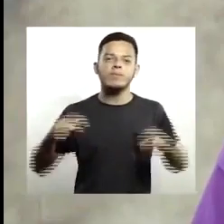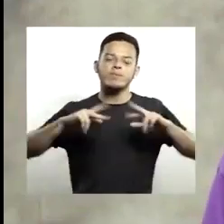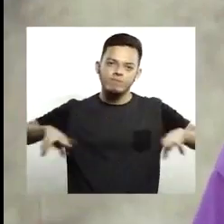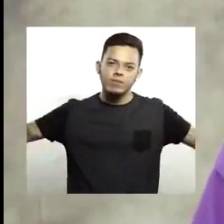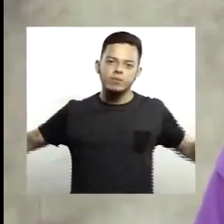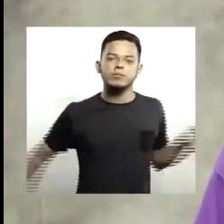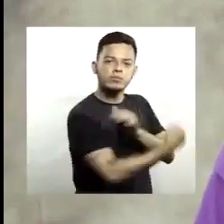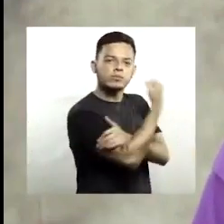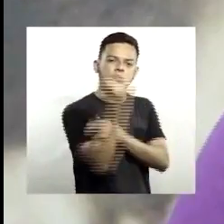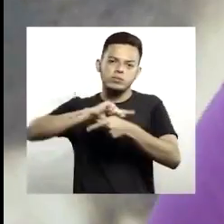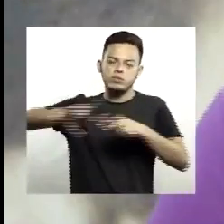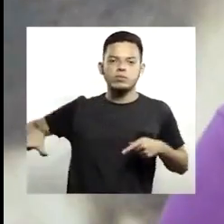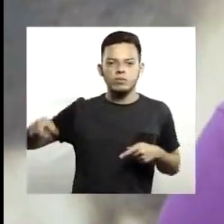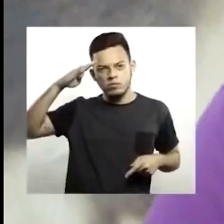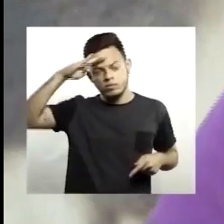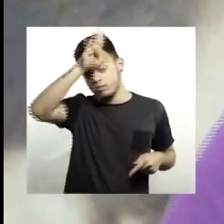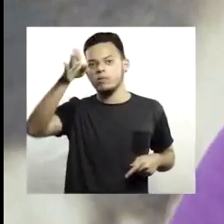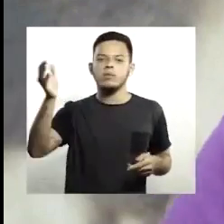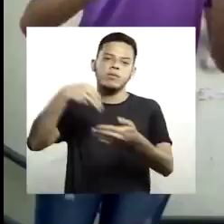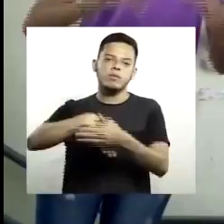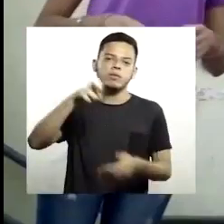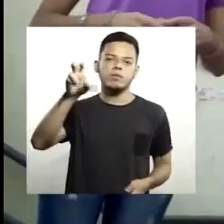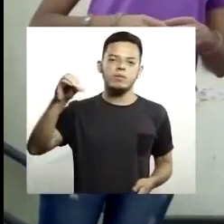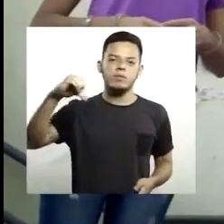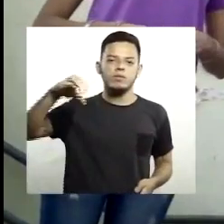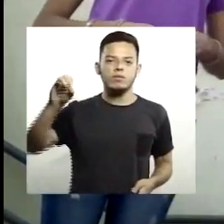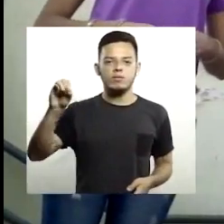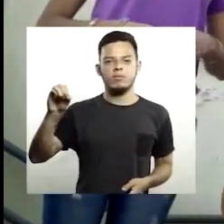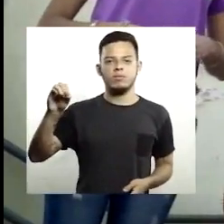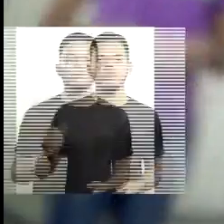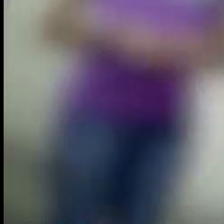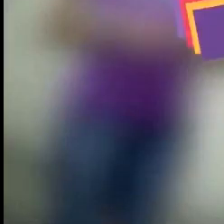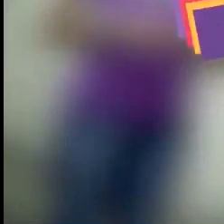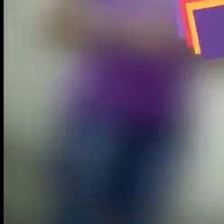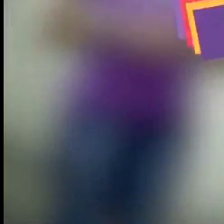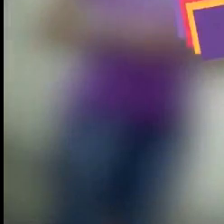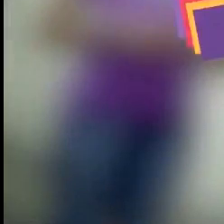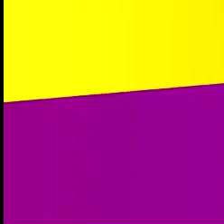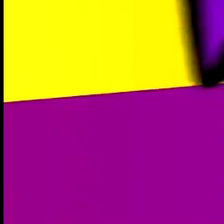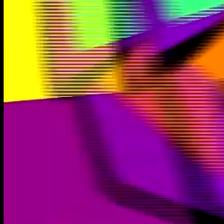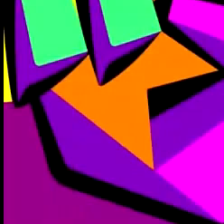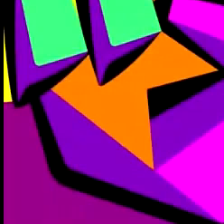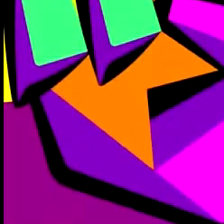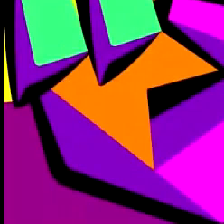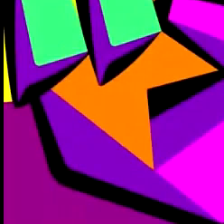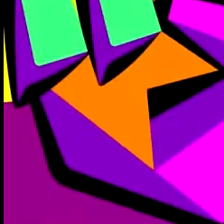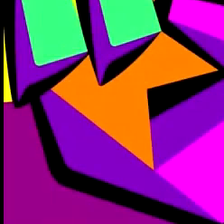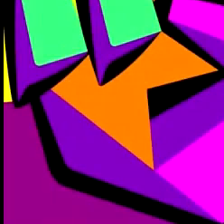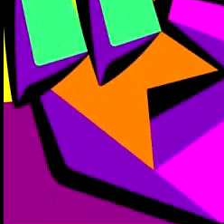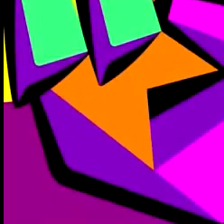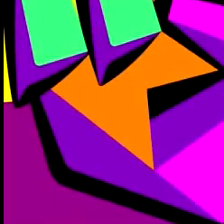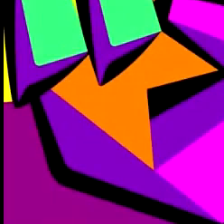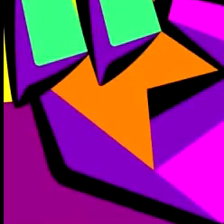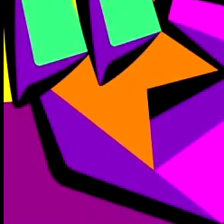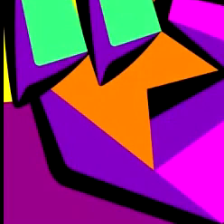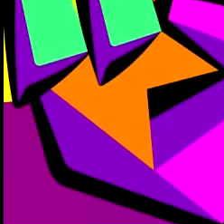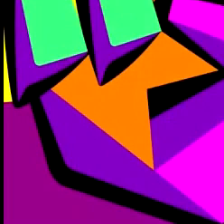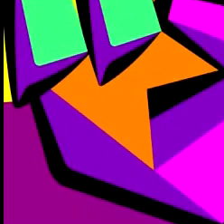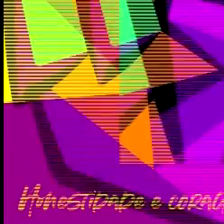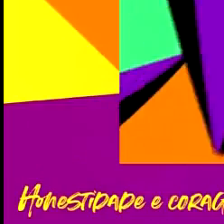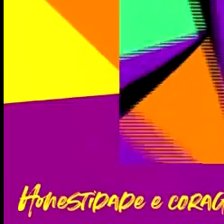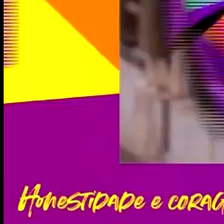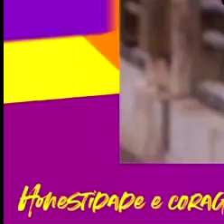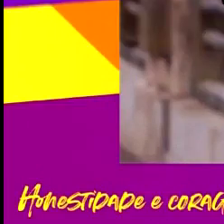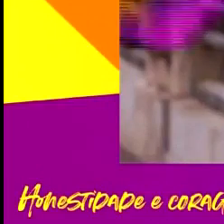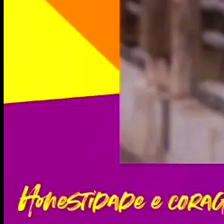É diversidade. É fora Bolsonaro. Vote 50900. Vote nas vereadoras e vereadores do